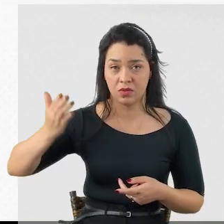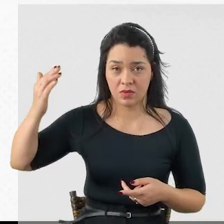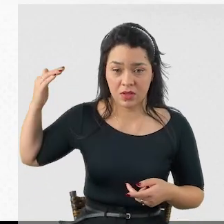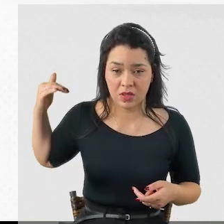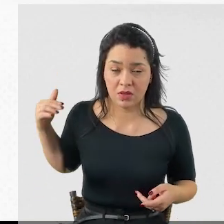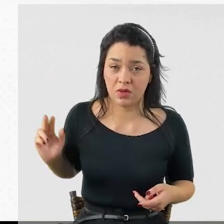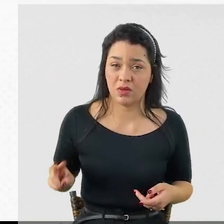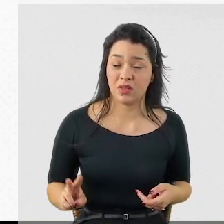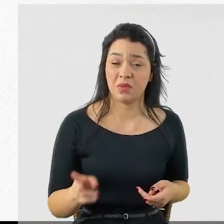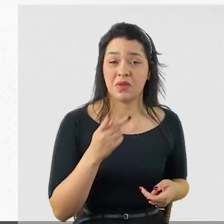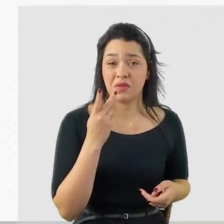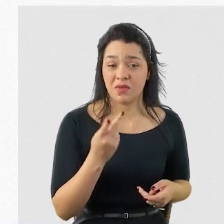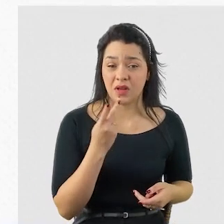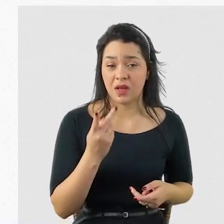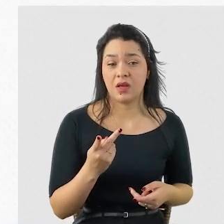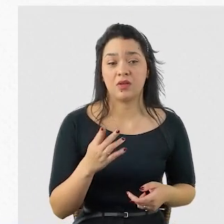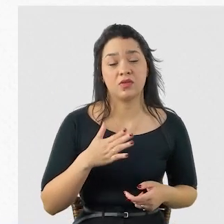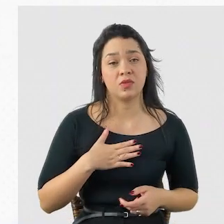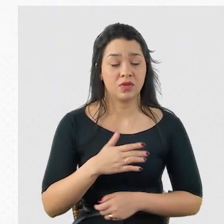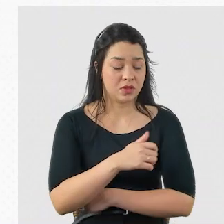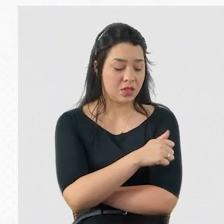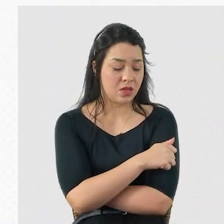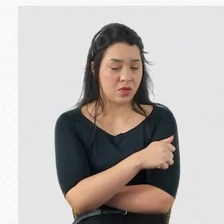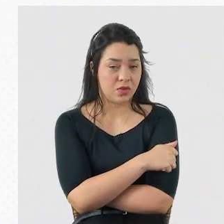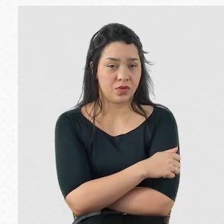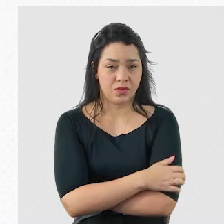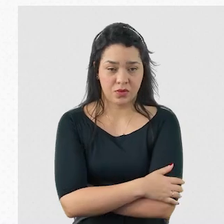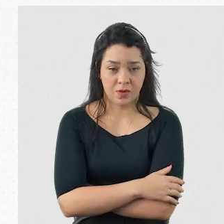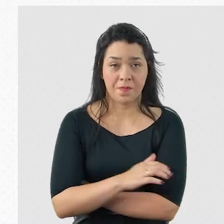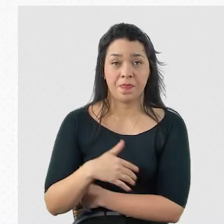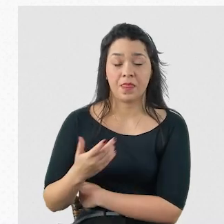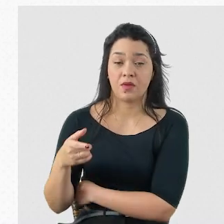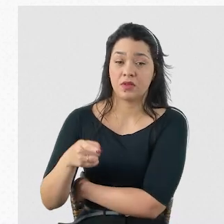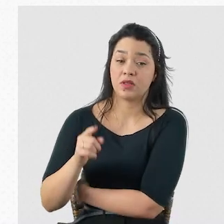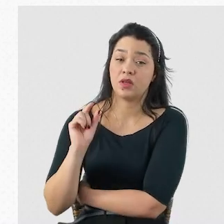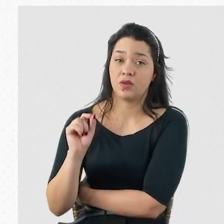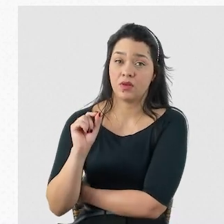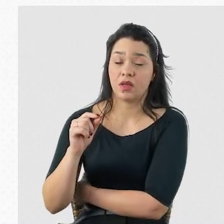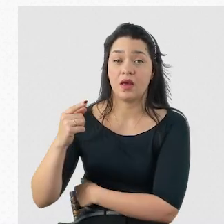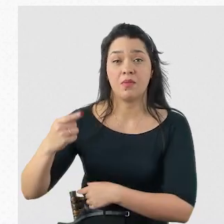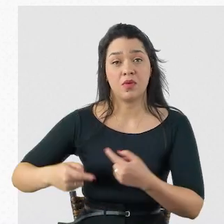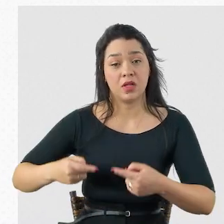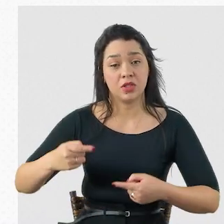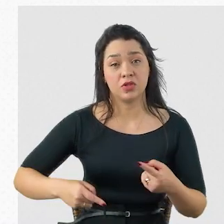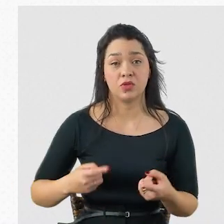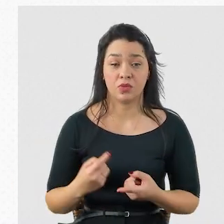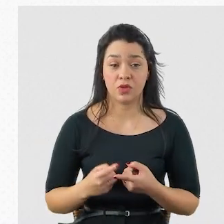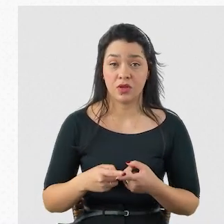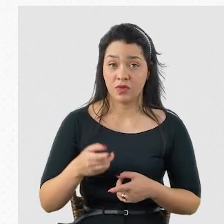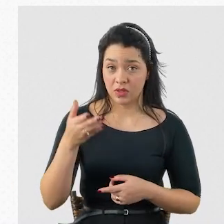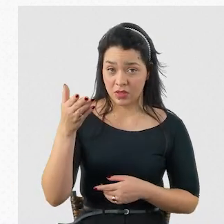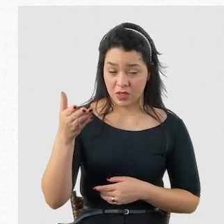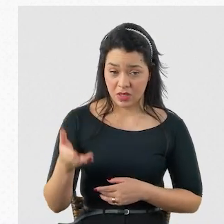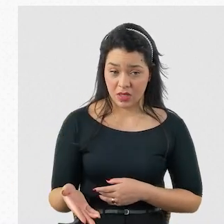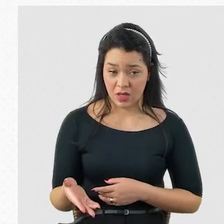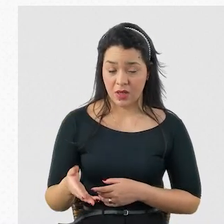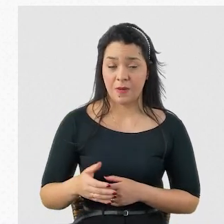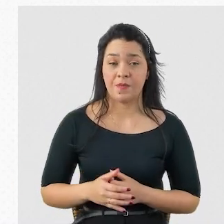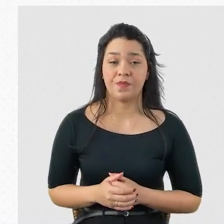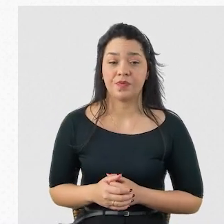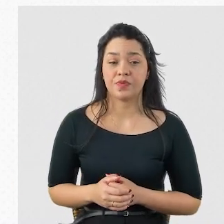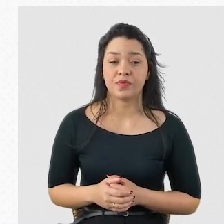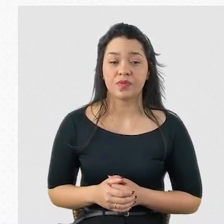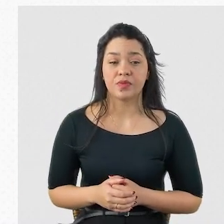Eu sempre comento sobre isso com os meus alunos, né? Você é um ser político porque você é